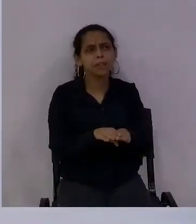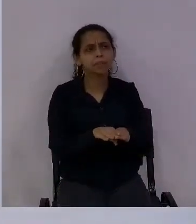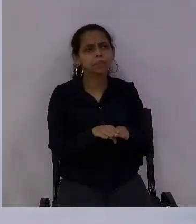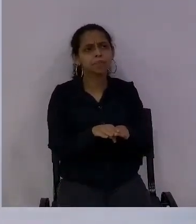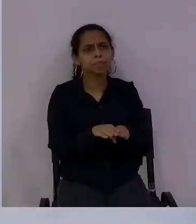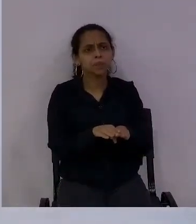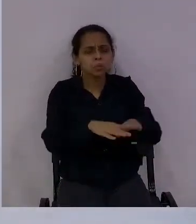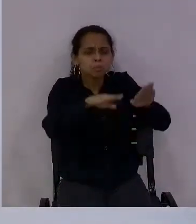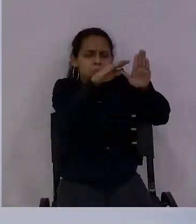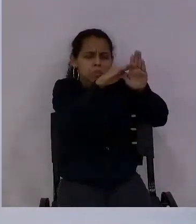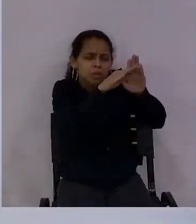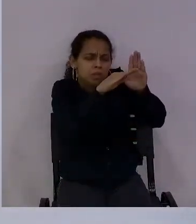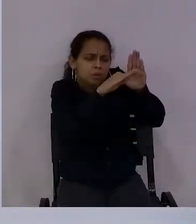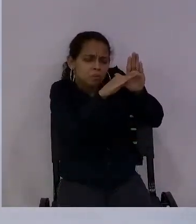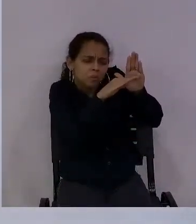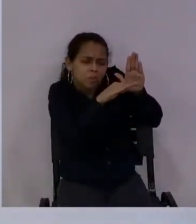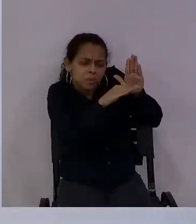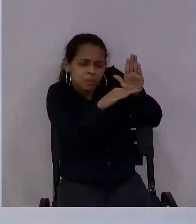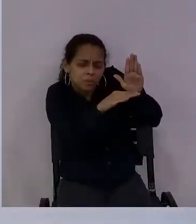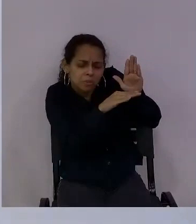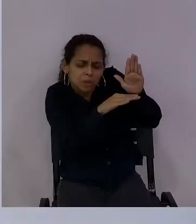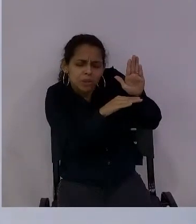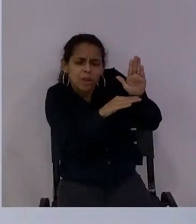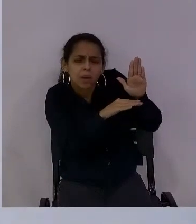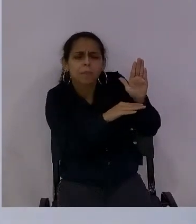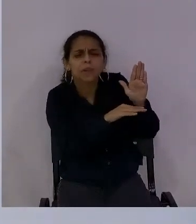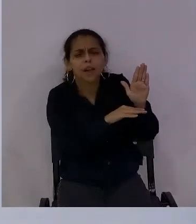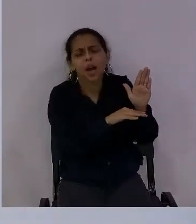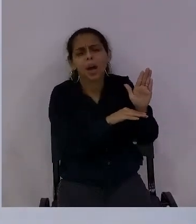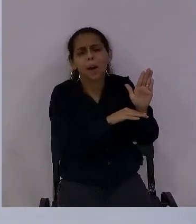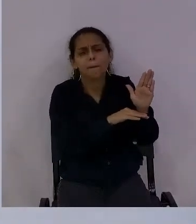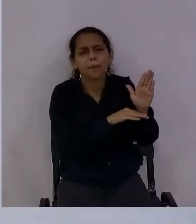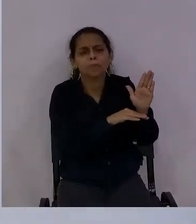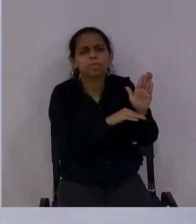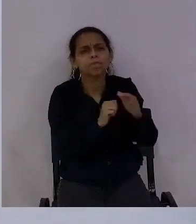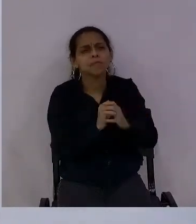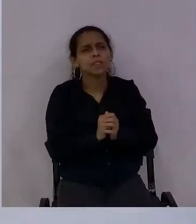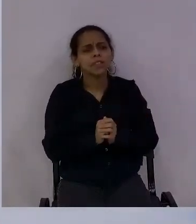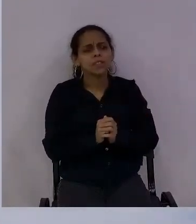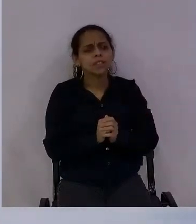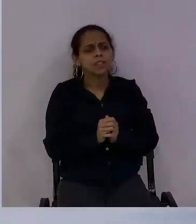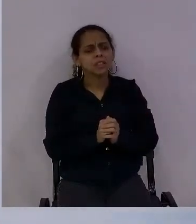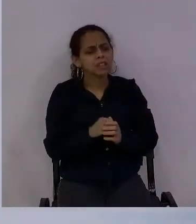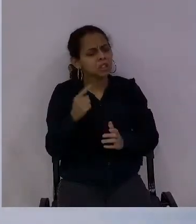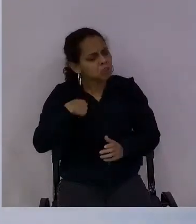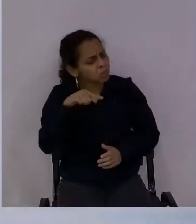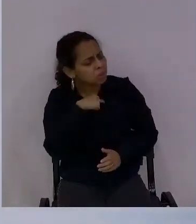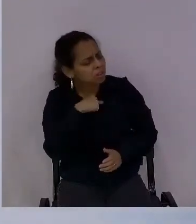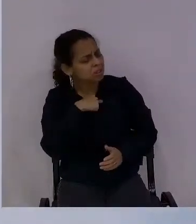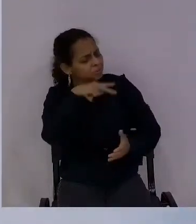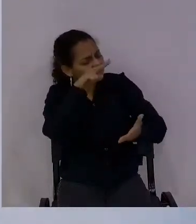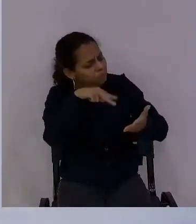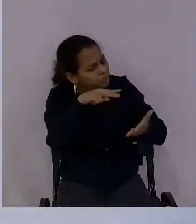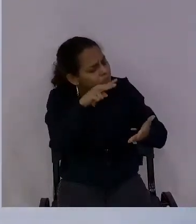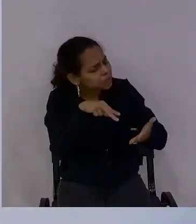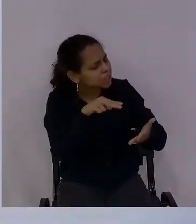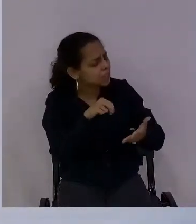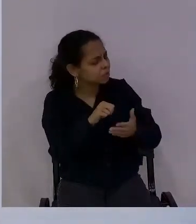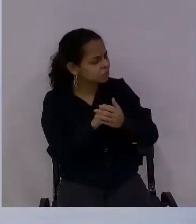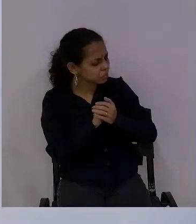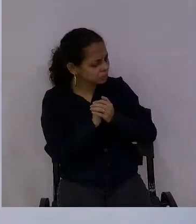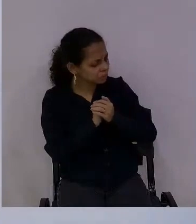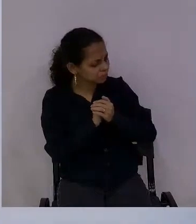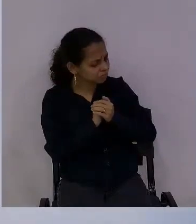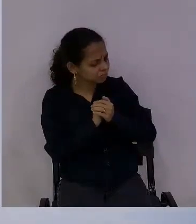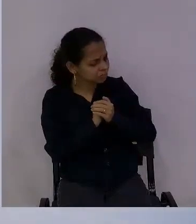e consagrado ao templo, e depois também foi oferecido o sacrifício para purificação. Quando nós olhamos todos esses ritos envolvendo o